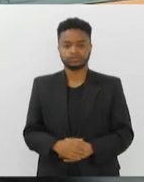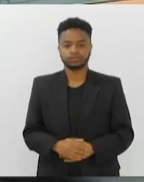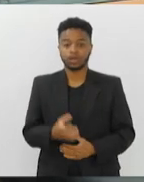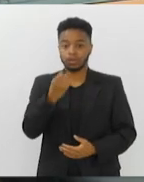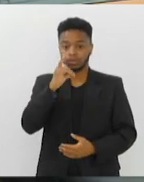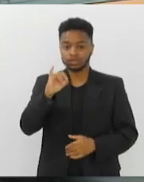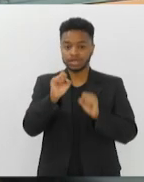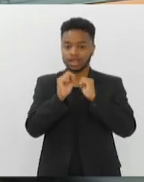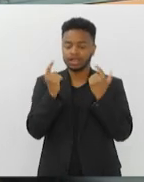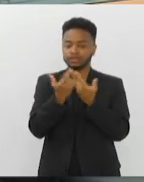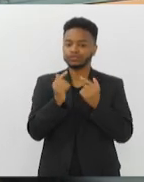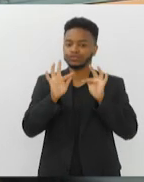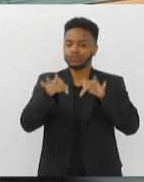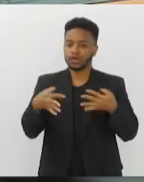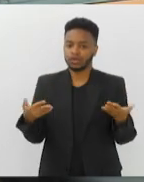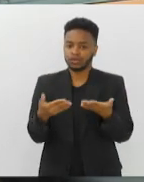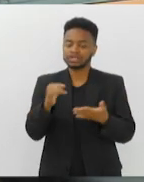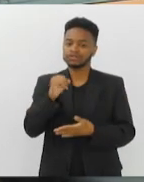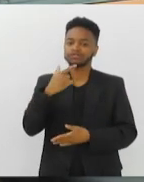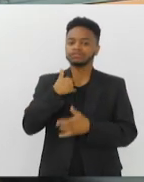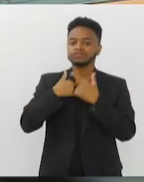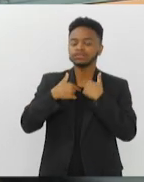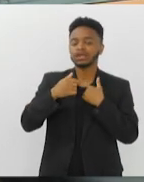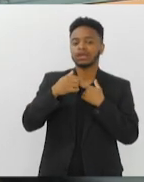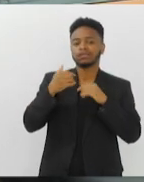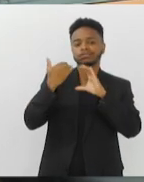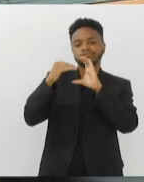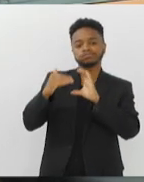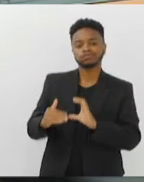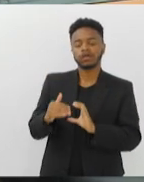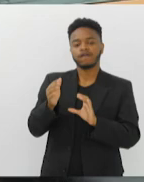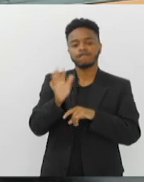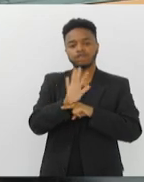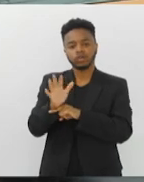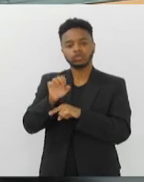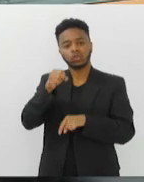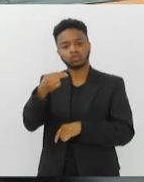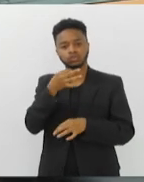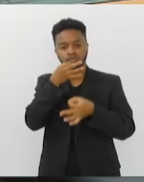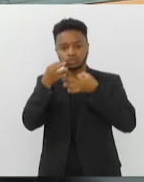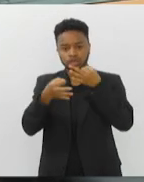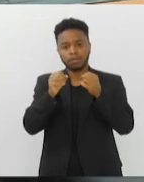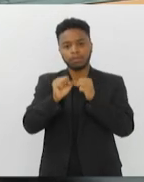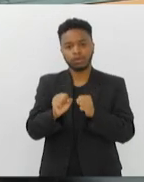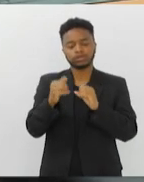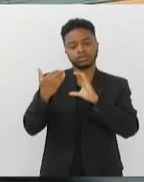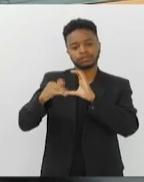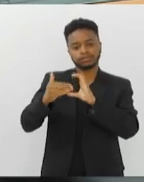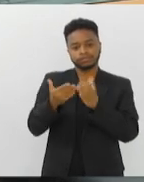Dia Alerja termina aqui. Se você quiser enviar sugestões ou vídeos aí da sua cidade, é só acessar nosso e-mail